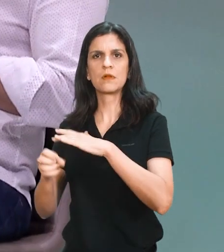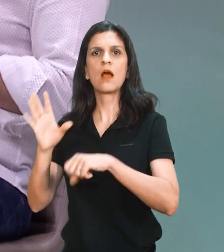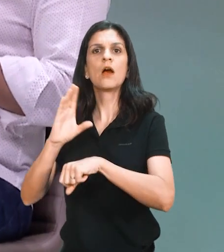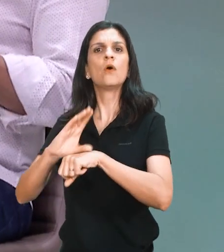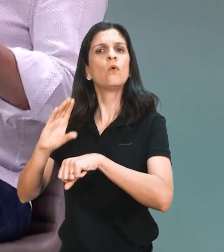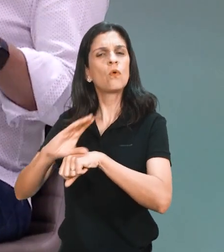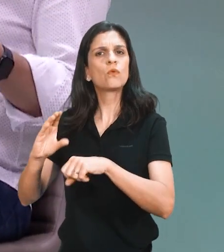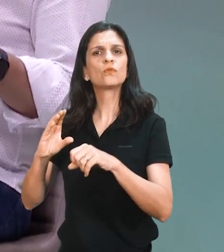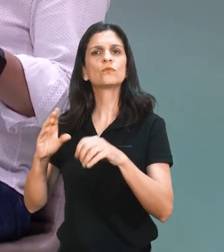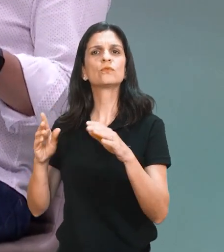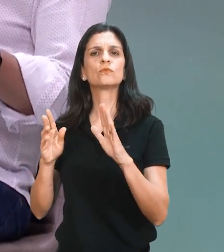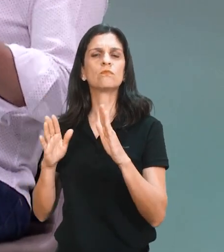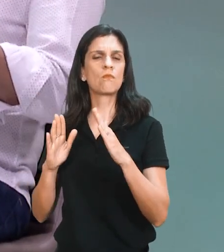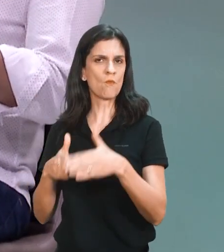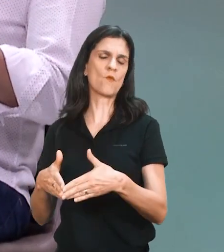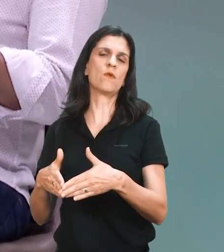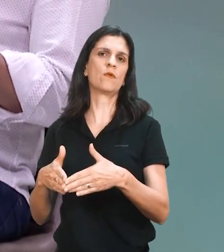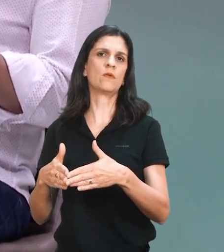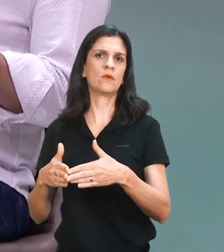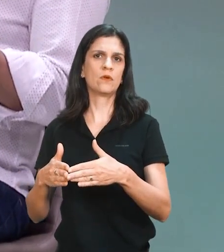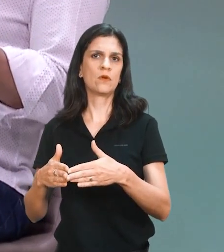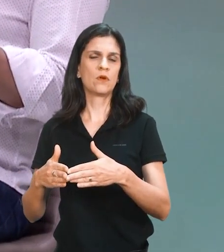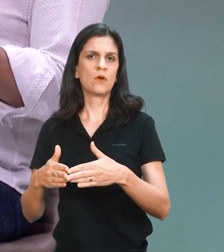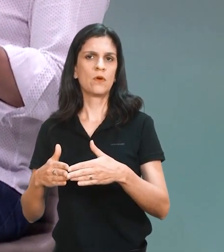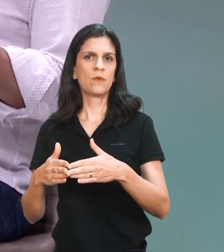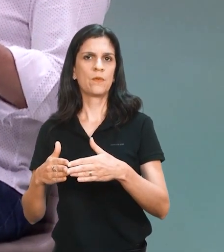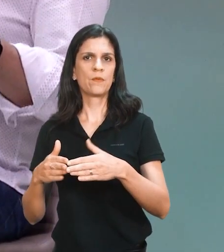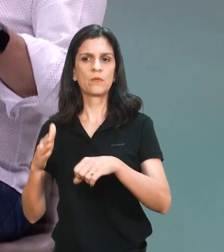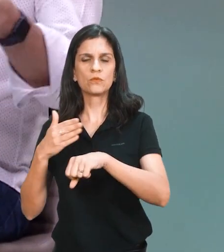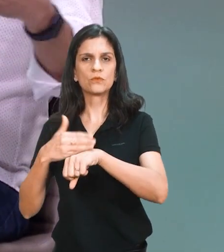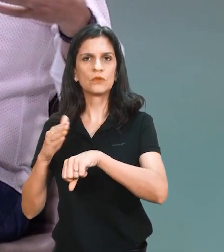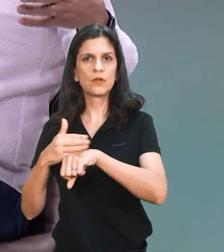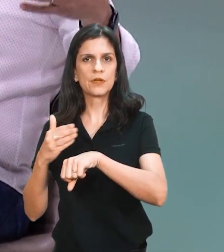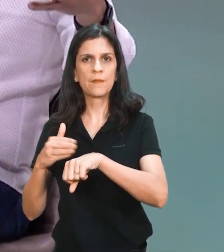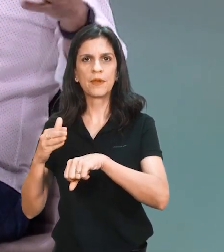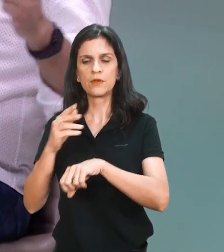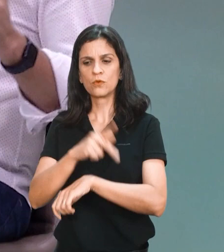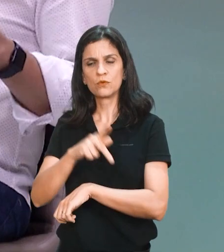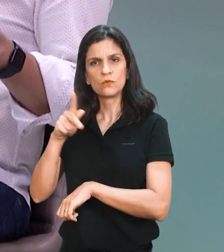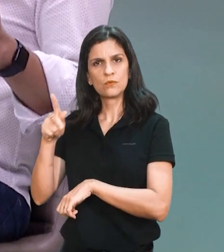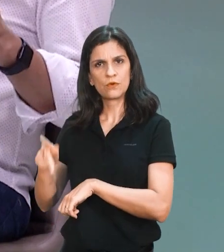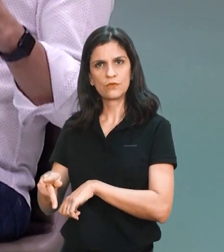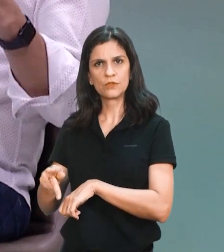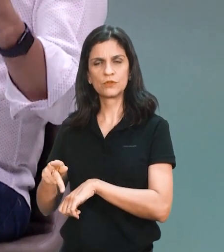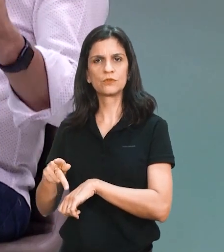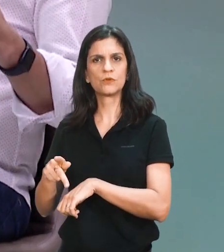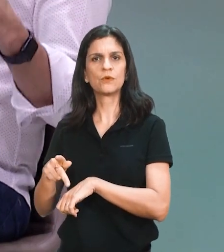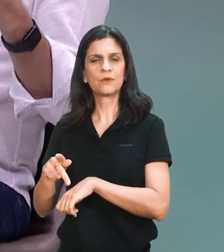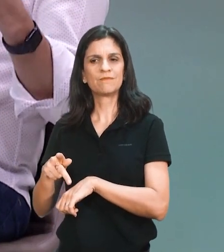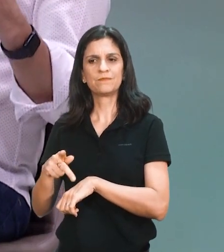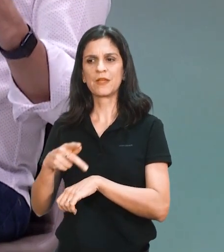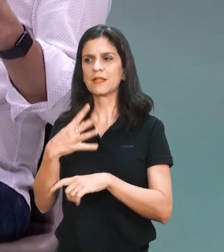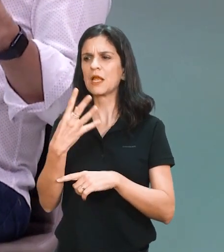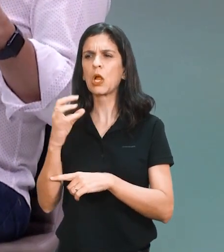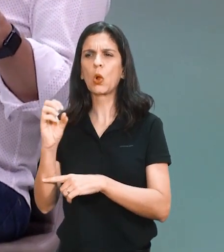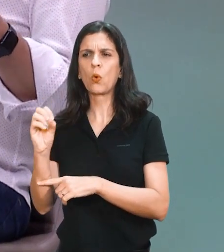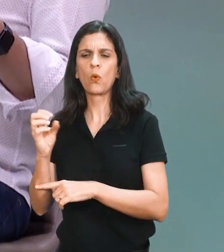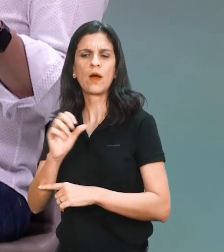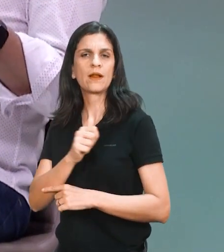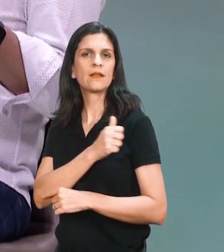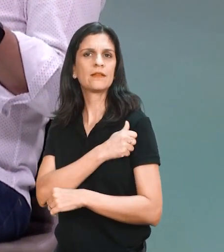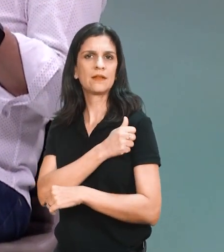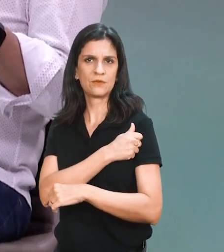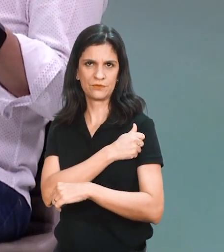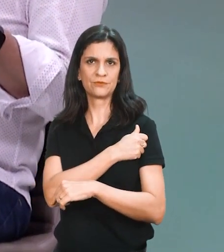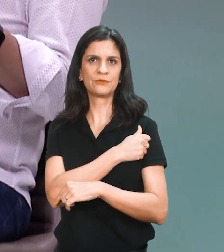esses cursos. Nesse curso é para quê? Porque o professor está lá com 40 alunos, às vezes mas uma criança